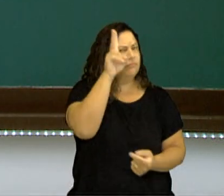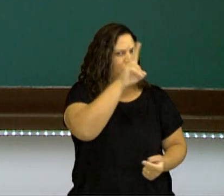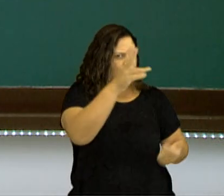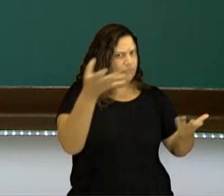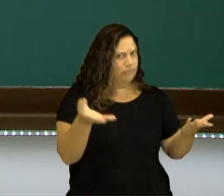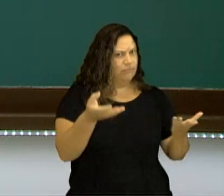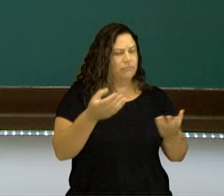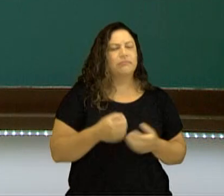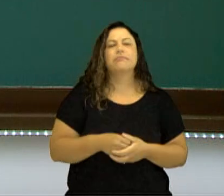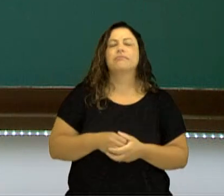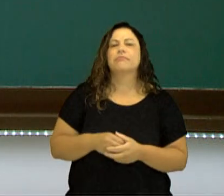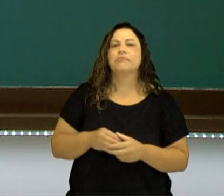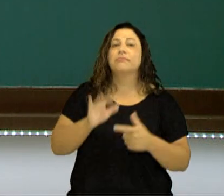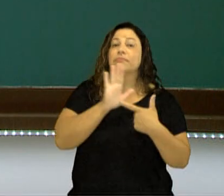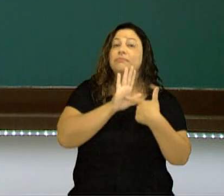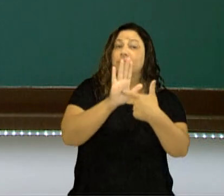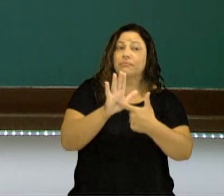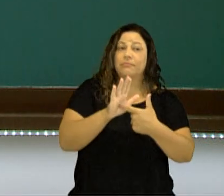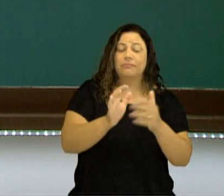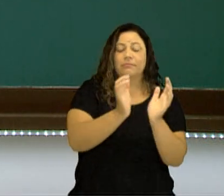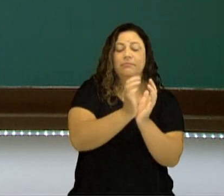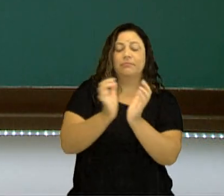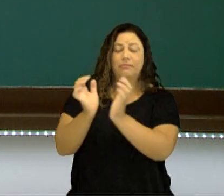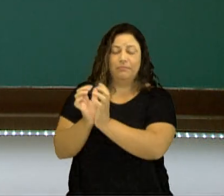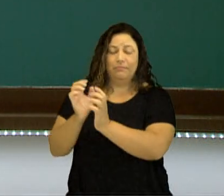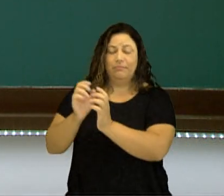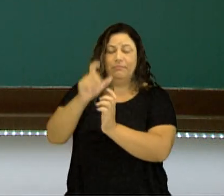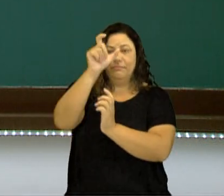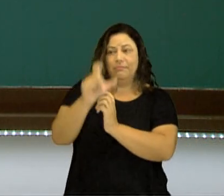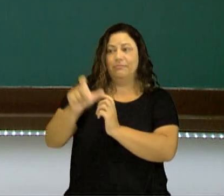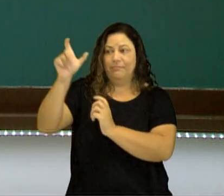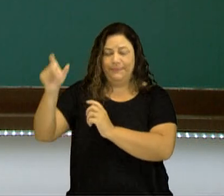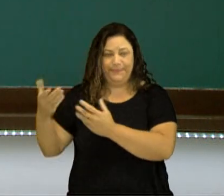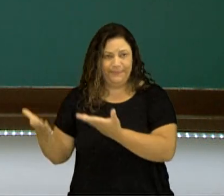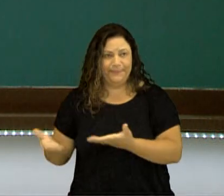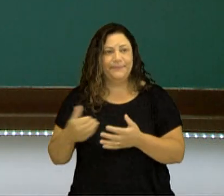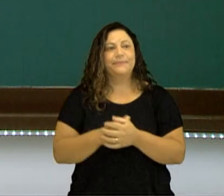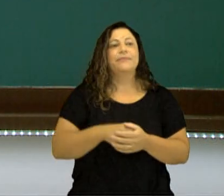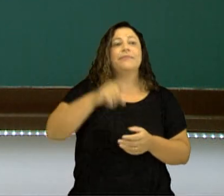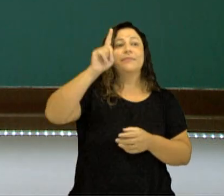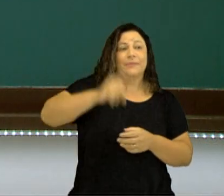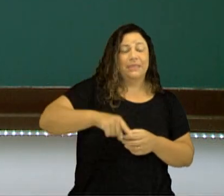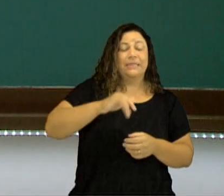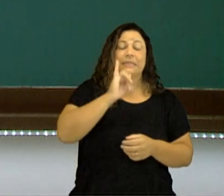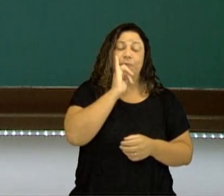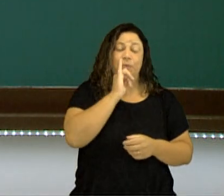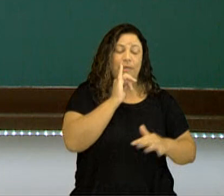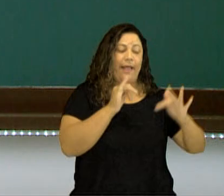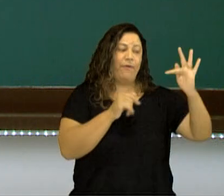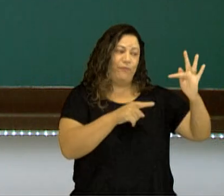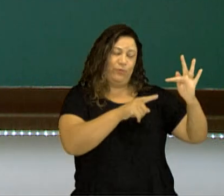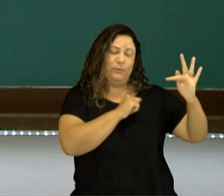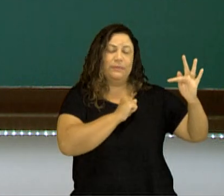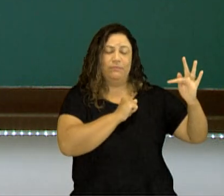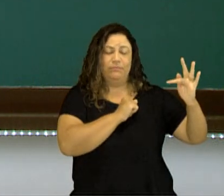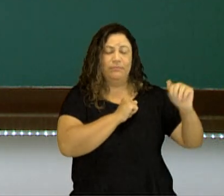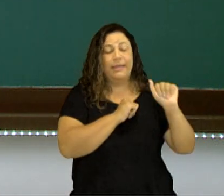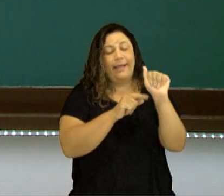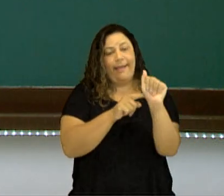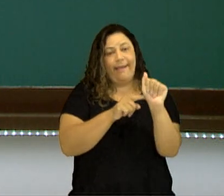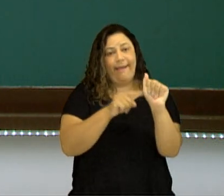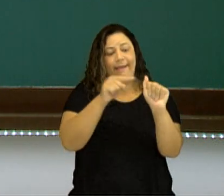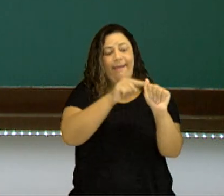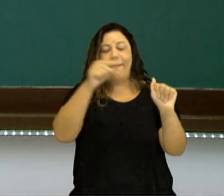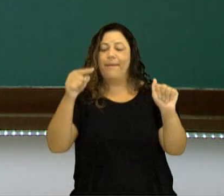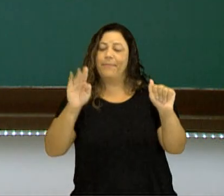Expressar através de diagramas, a parte gráfica. Será uma função de A para B. Aqui mostra